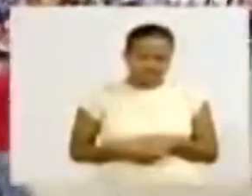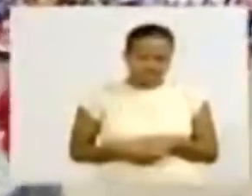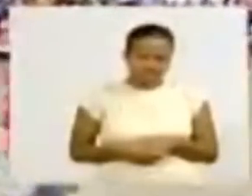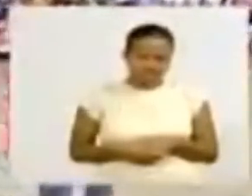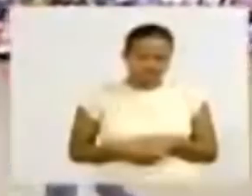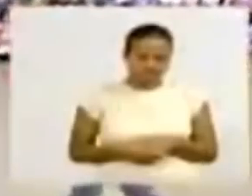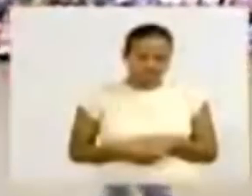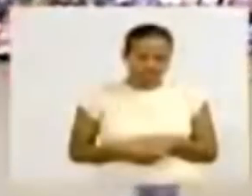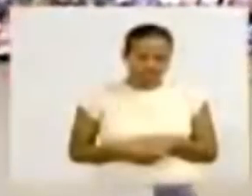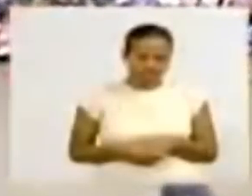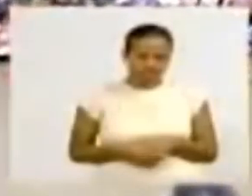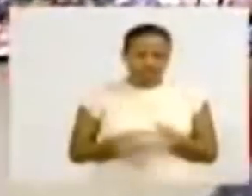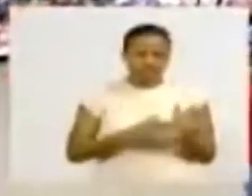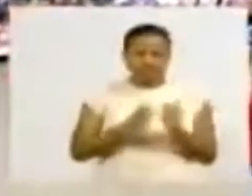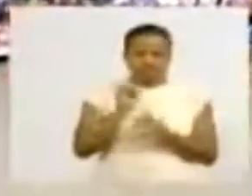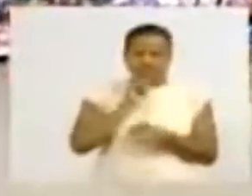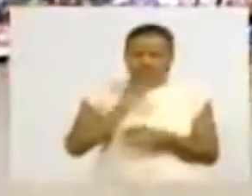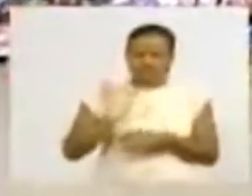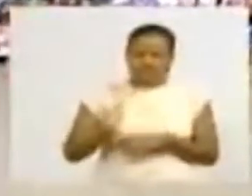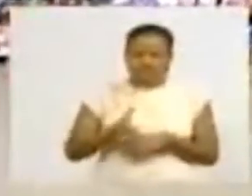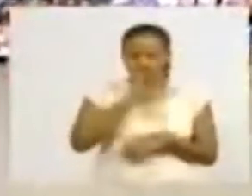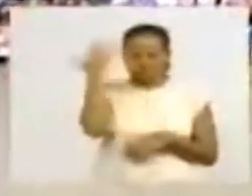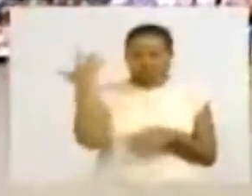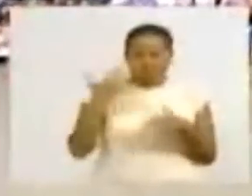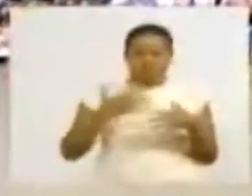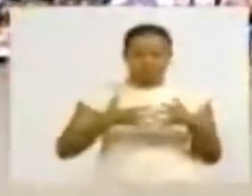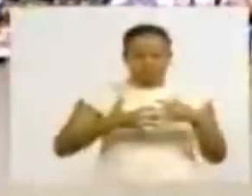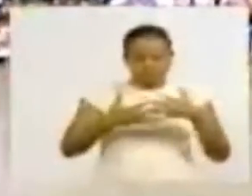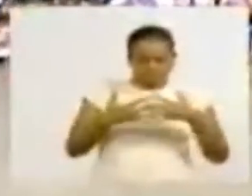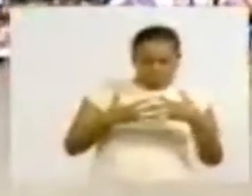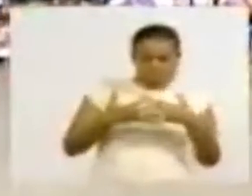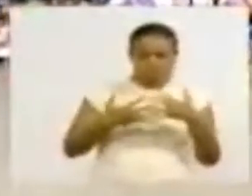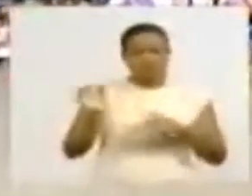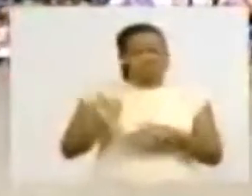indisciplinados sempre tereis entre vós. Não é?